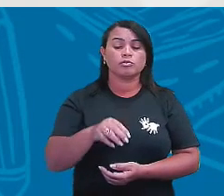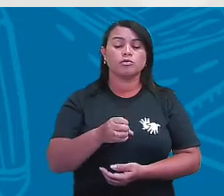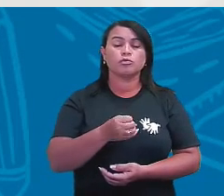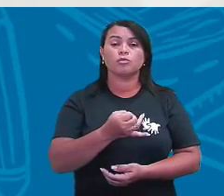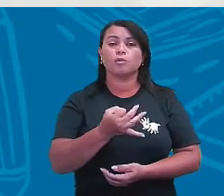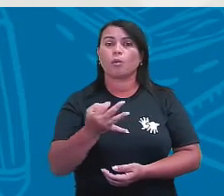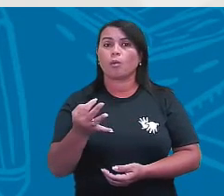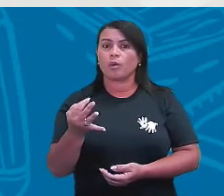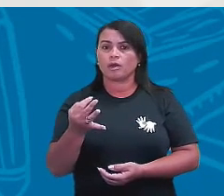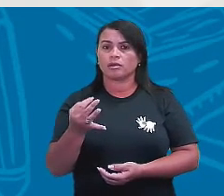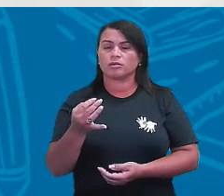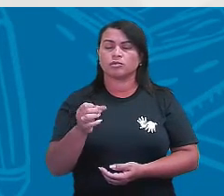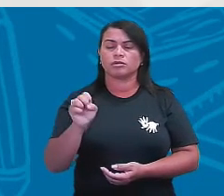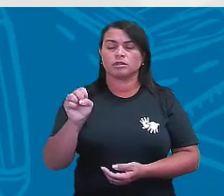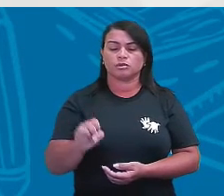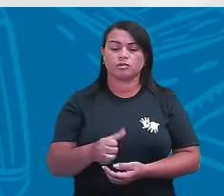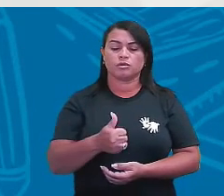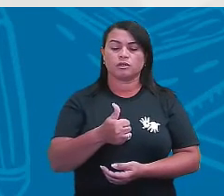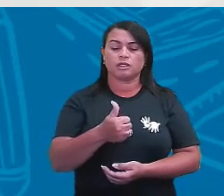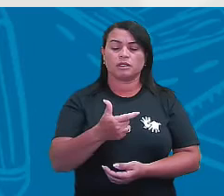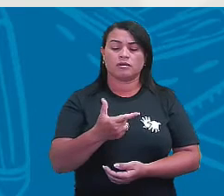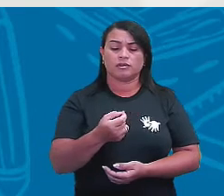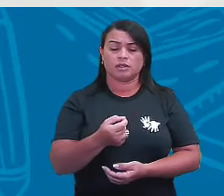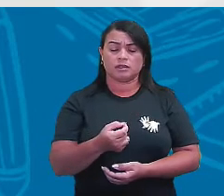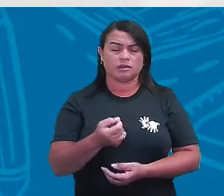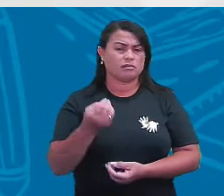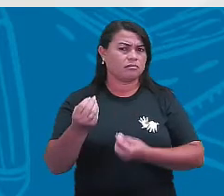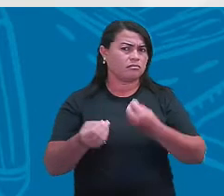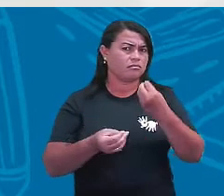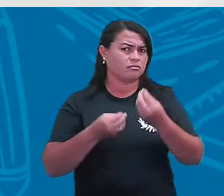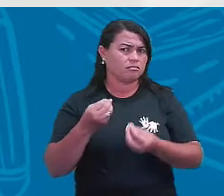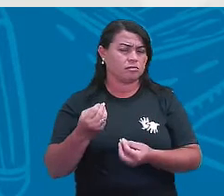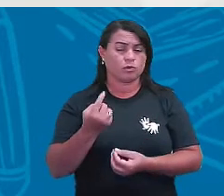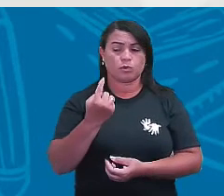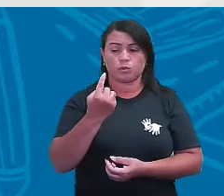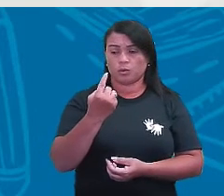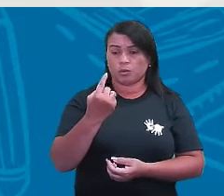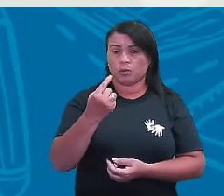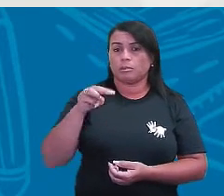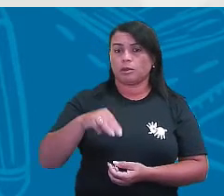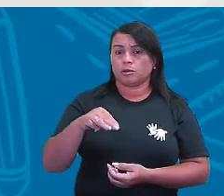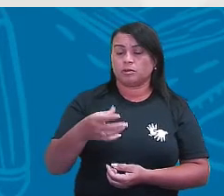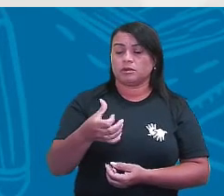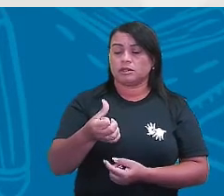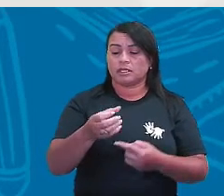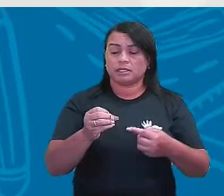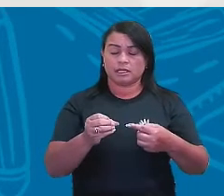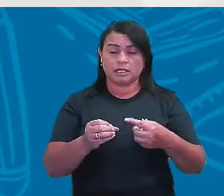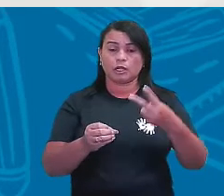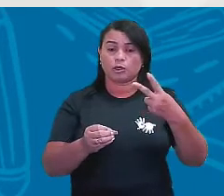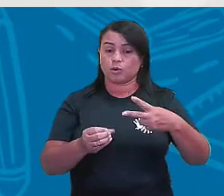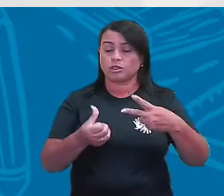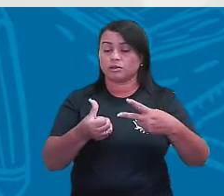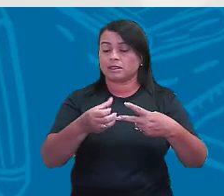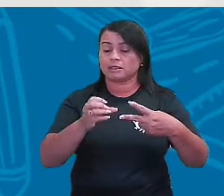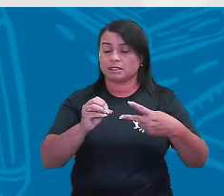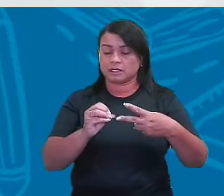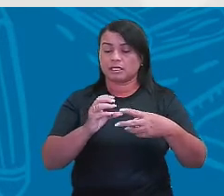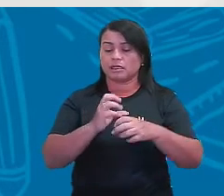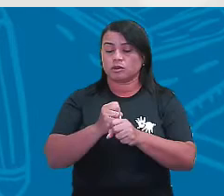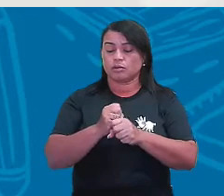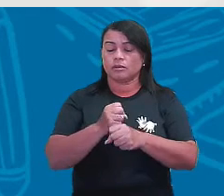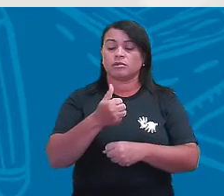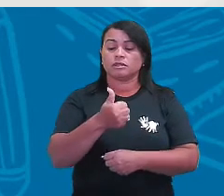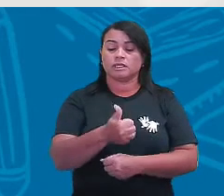segundos? 120. Como assim, professora? 1 minuto tem 60, 2 minutos tem mais 60. Então,